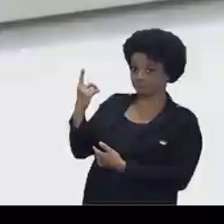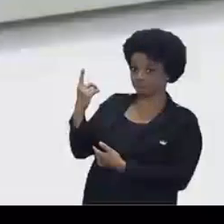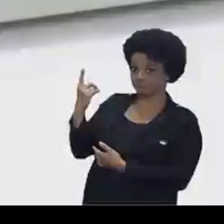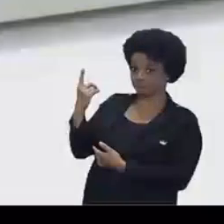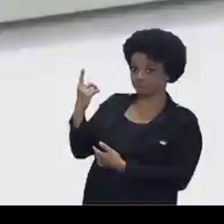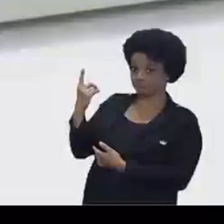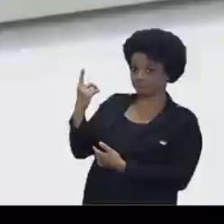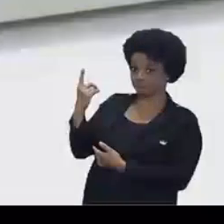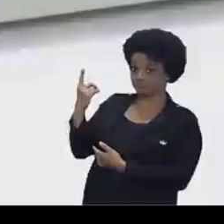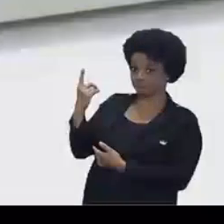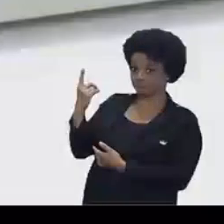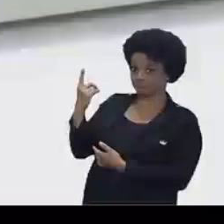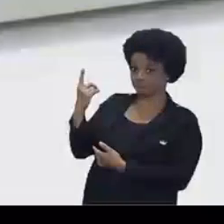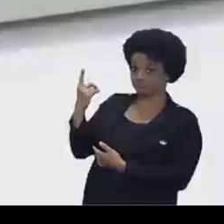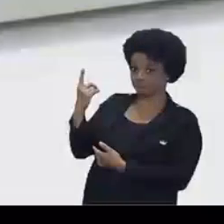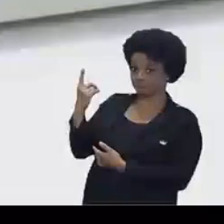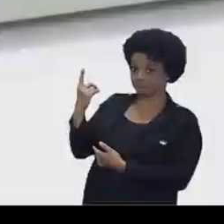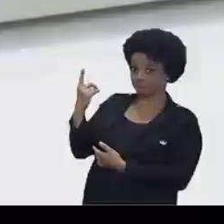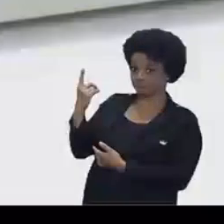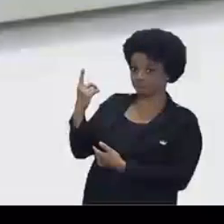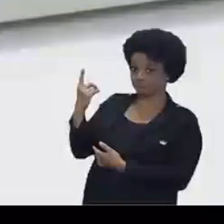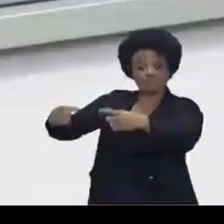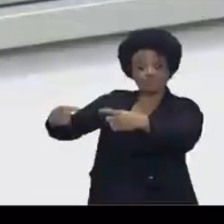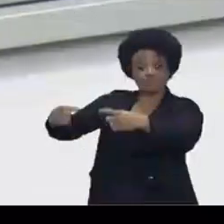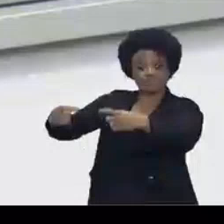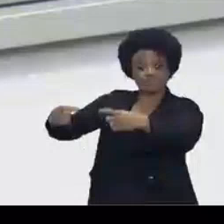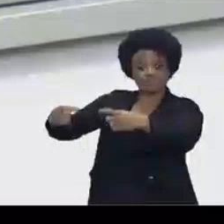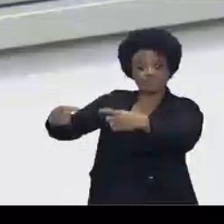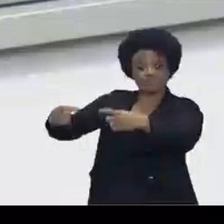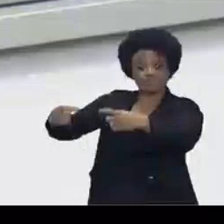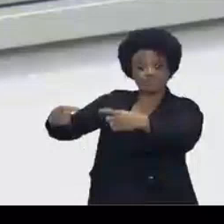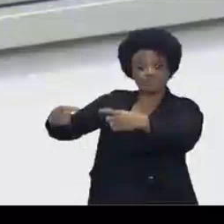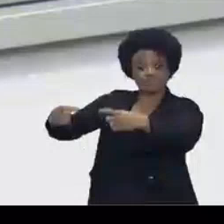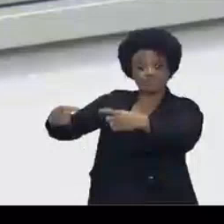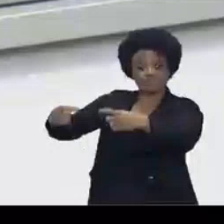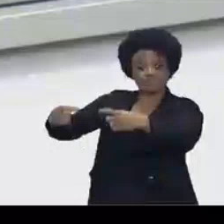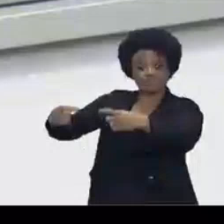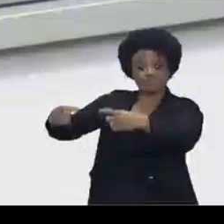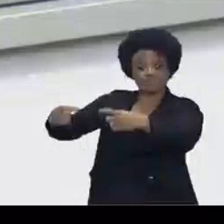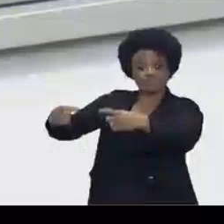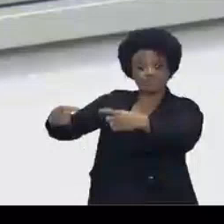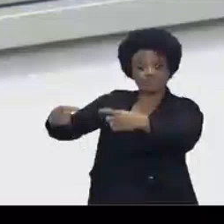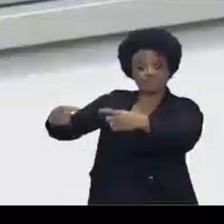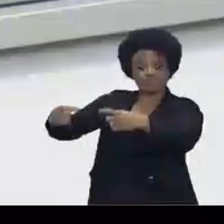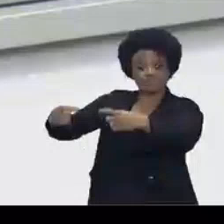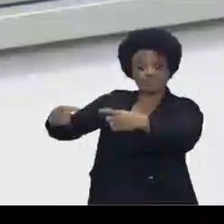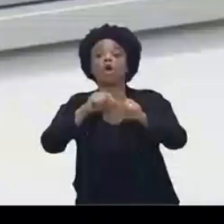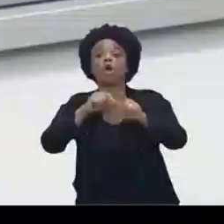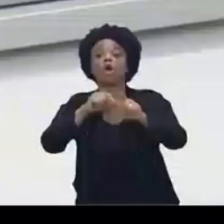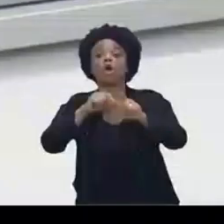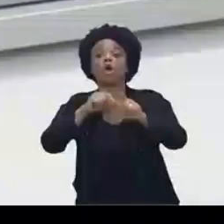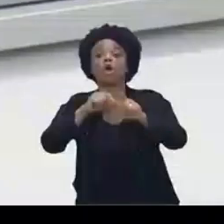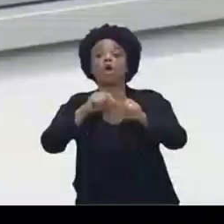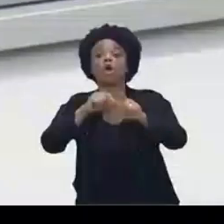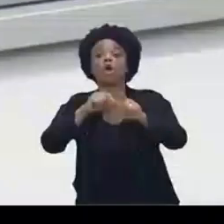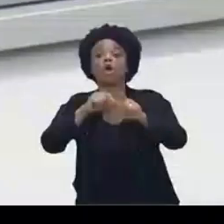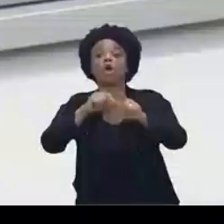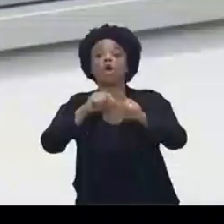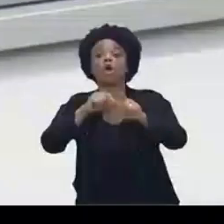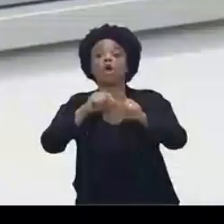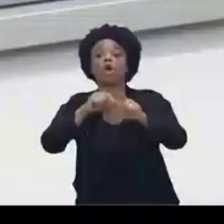Uma quantidade de espaço em relação a um tempo que está se movimentando. Se você trabalhar com centímetros por